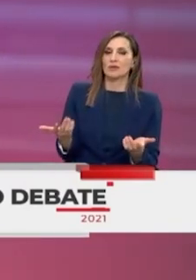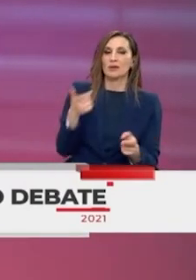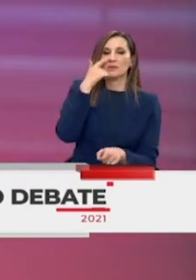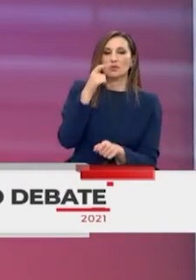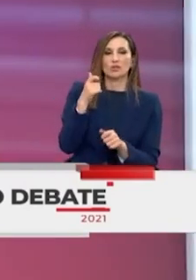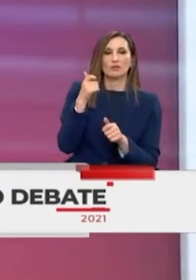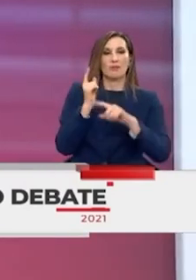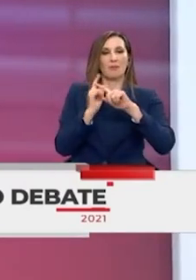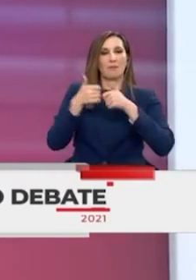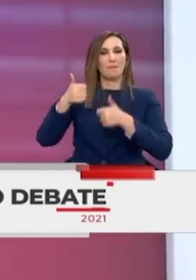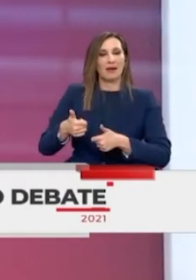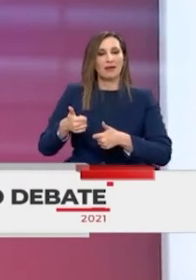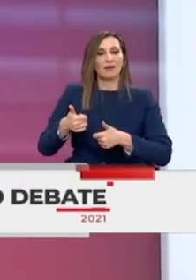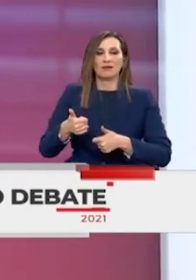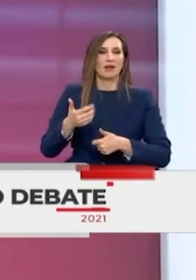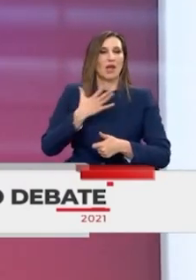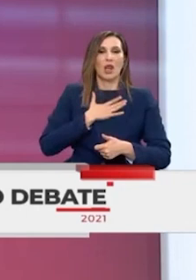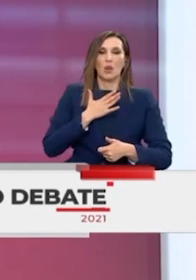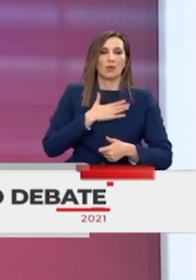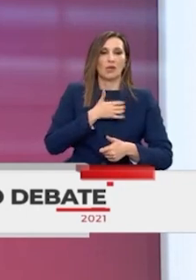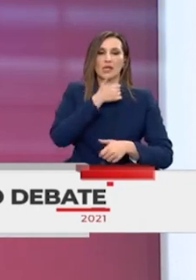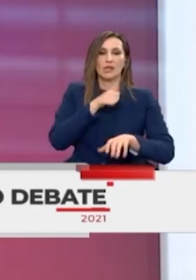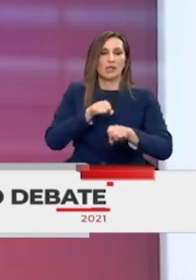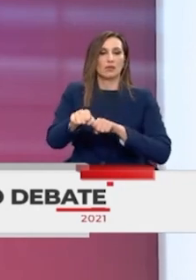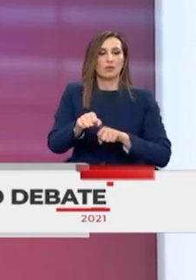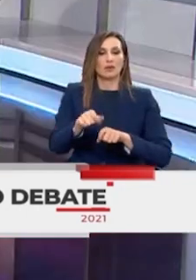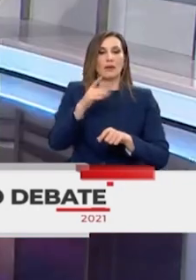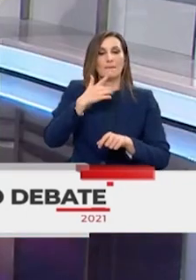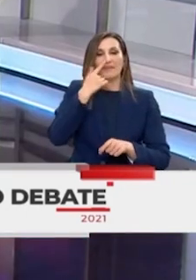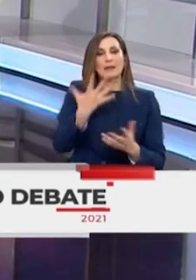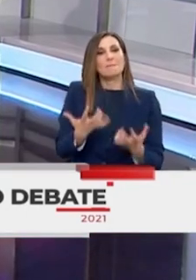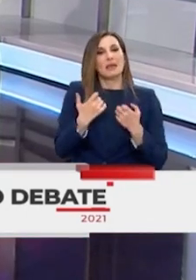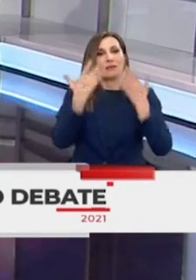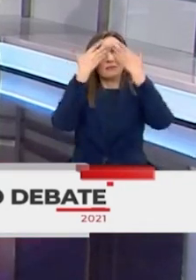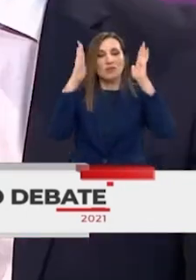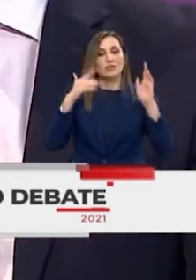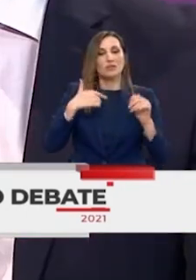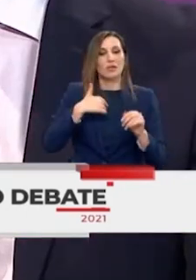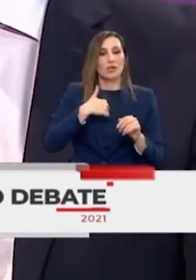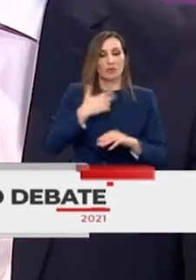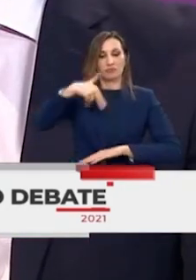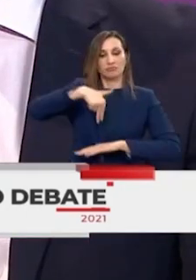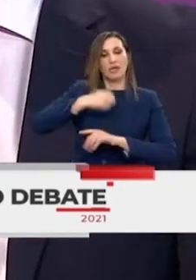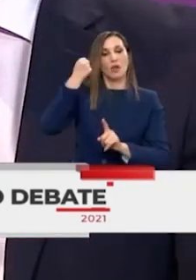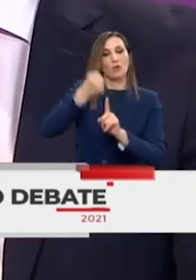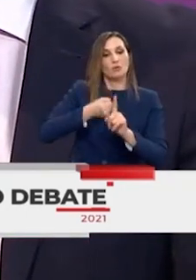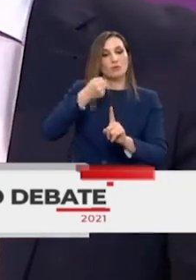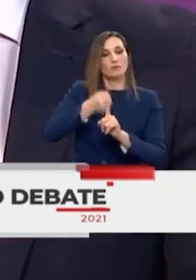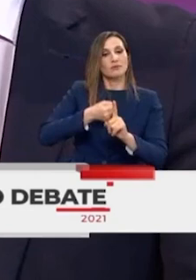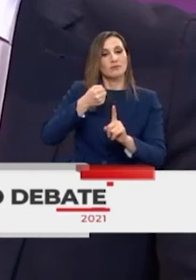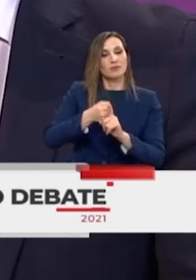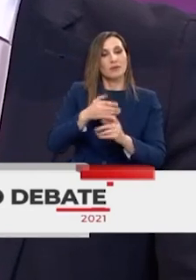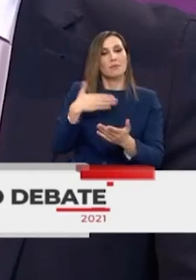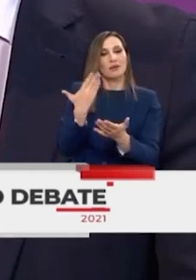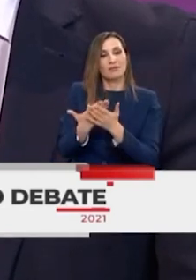pessoas de bem não são por ditadura nenhuma. Pessoas de bem são por democracia. Eu estou aqui para lutar pelo fortalecimento das